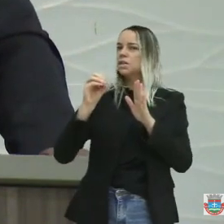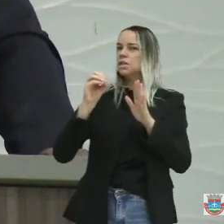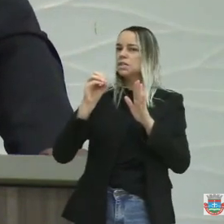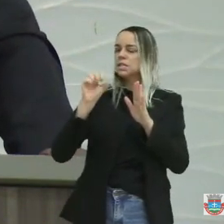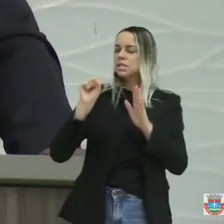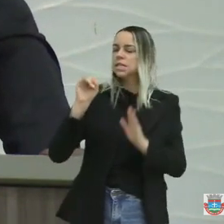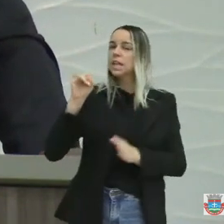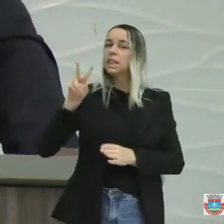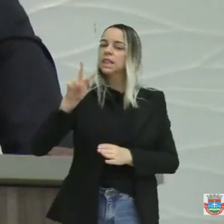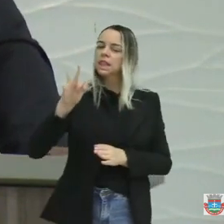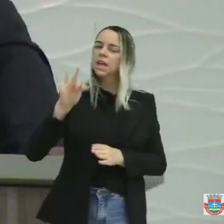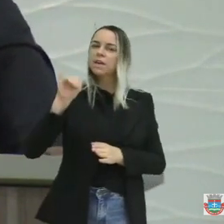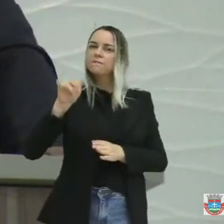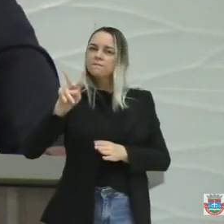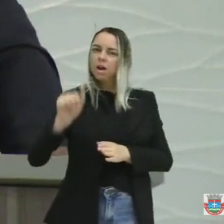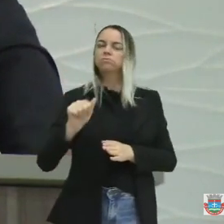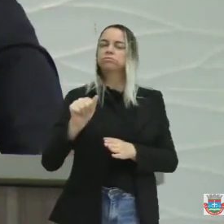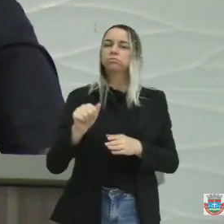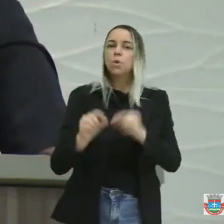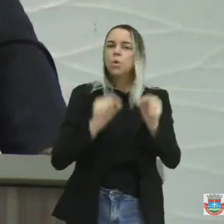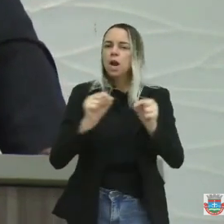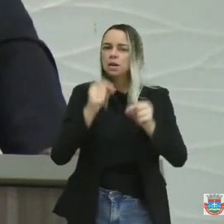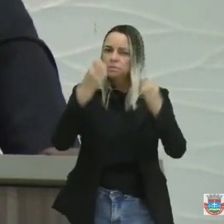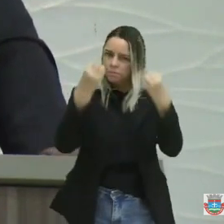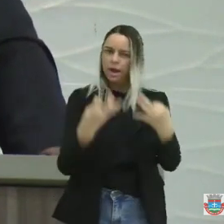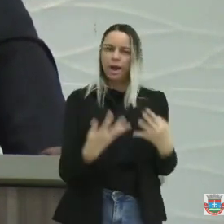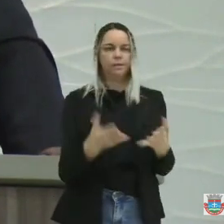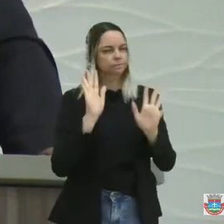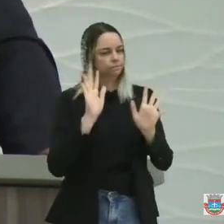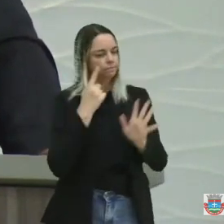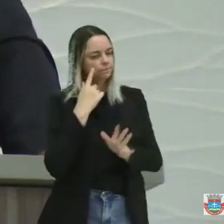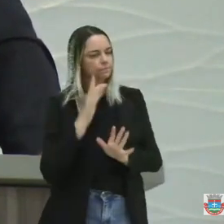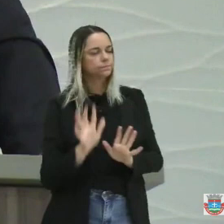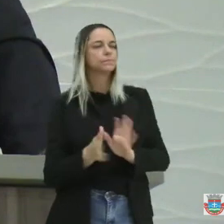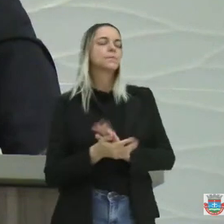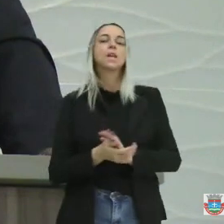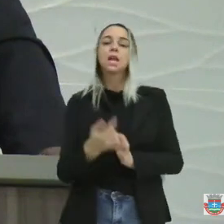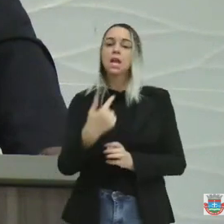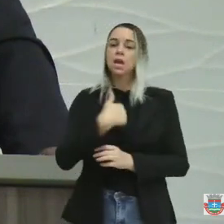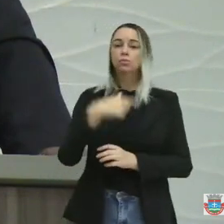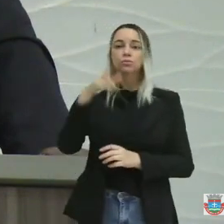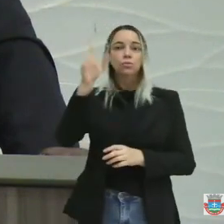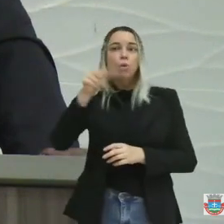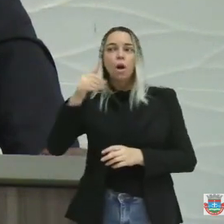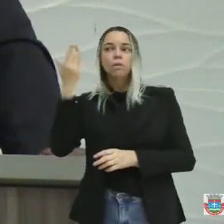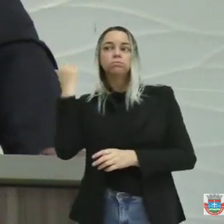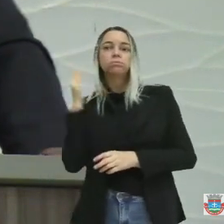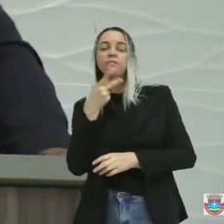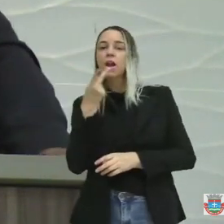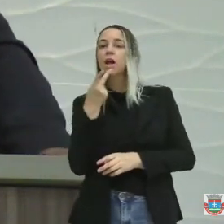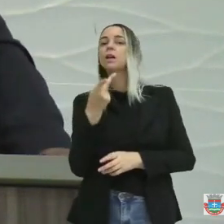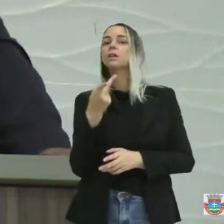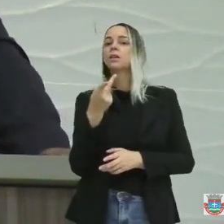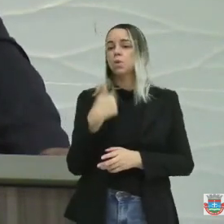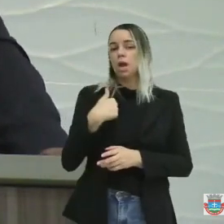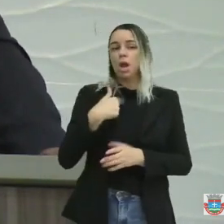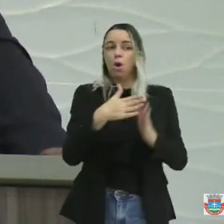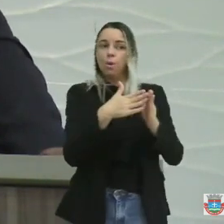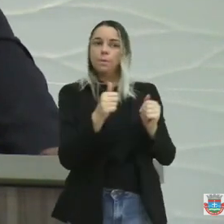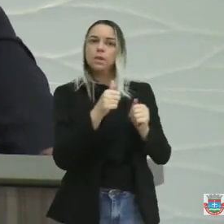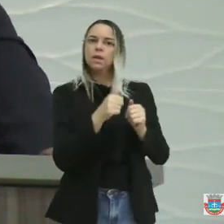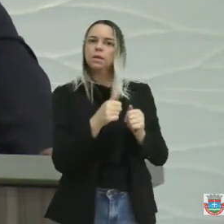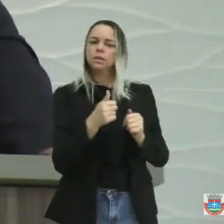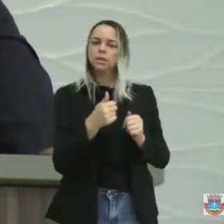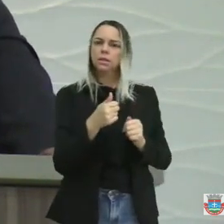Eu nunca falei aqui nessa casa que estava sendo feito porque eu pedi.